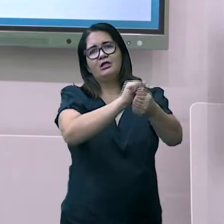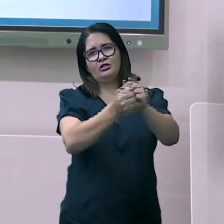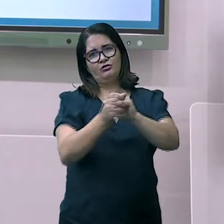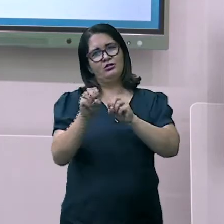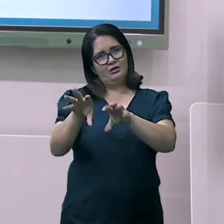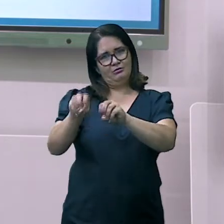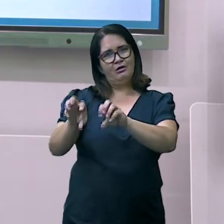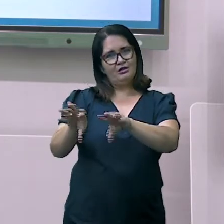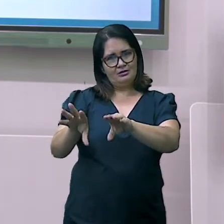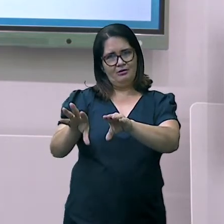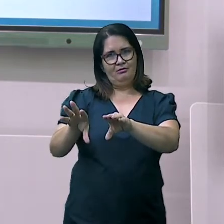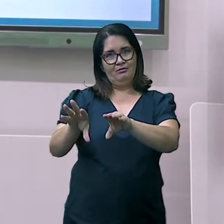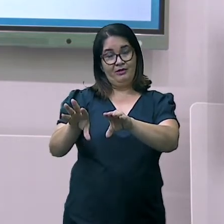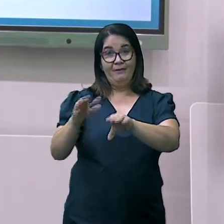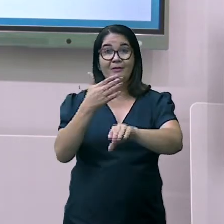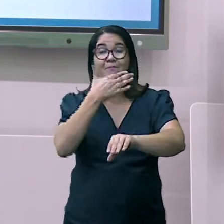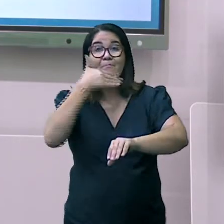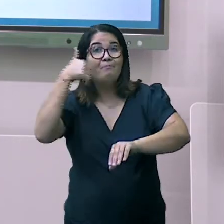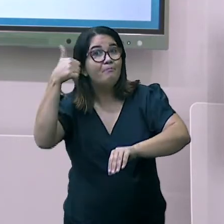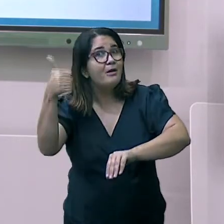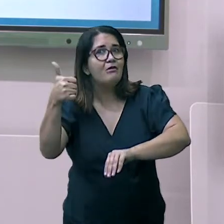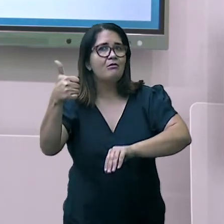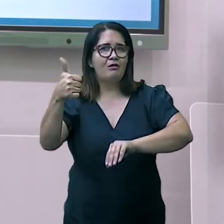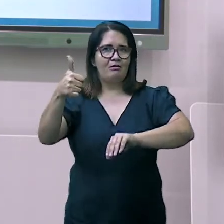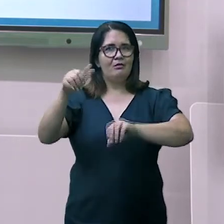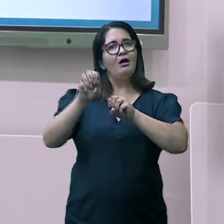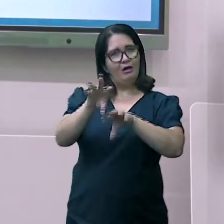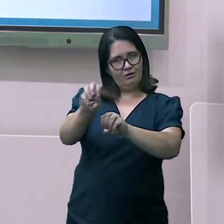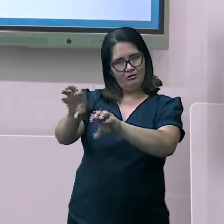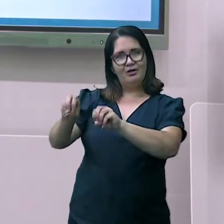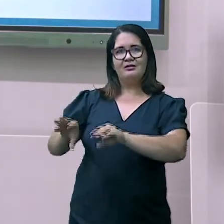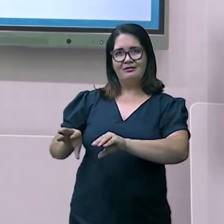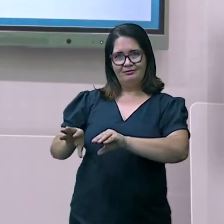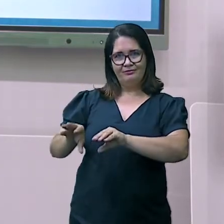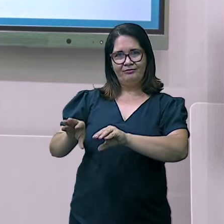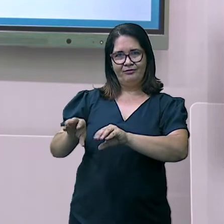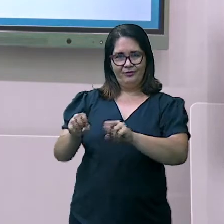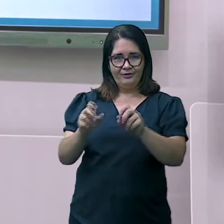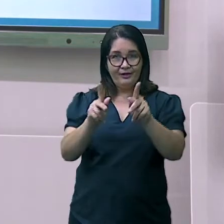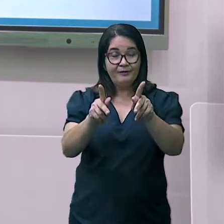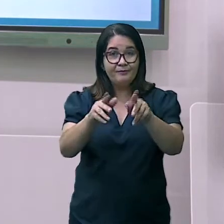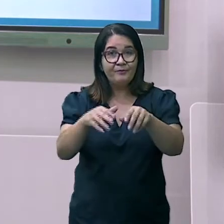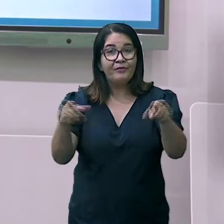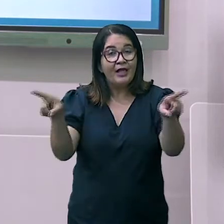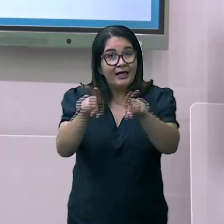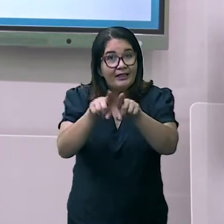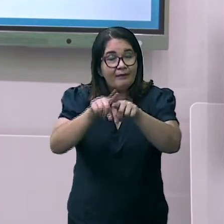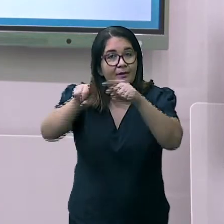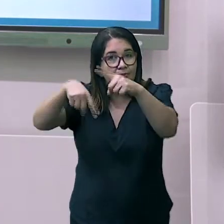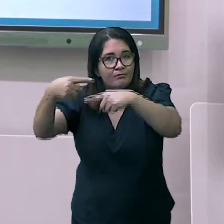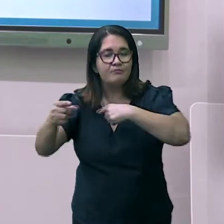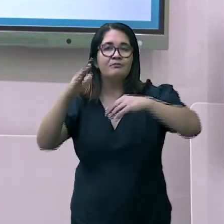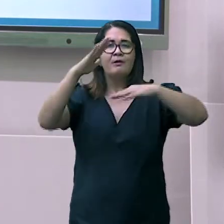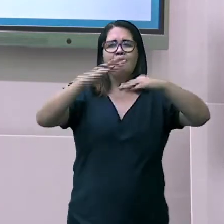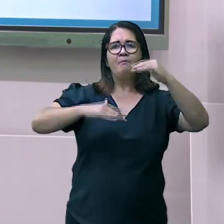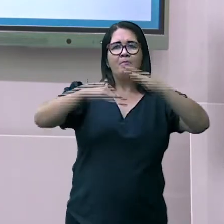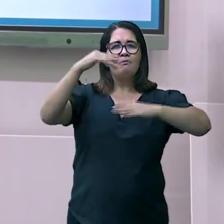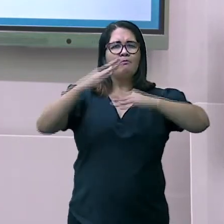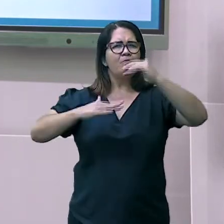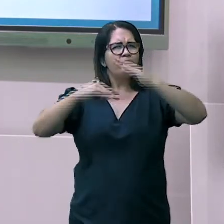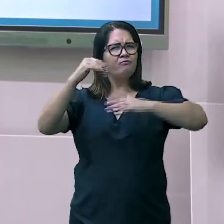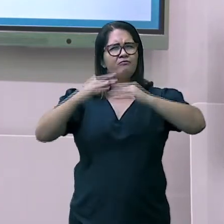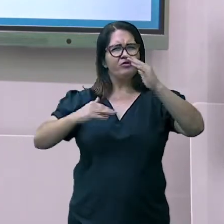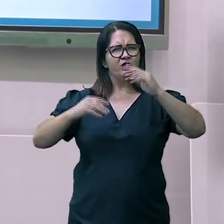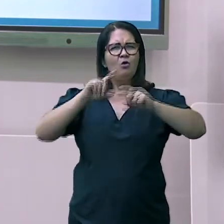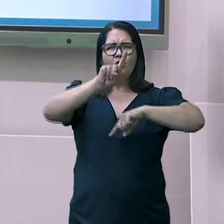também. Outra profissão que assim, evoluiu bastante foi